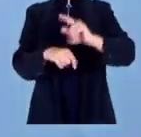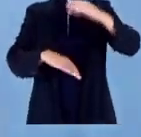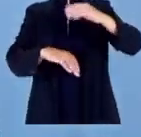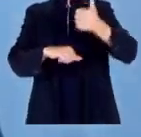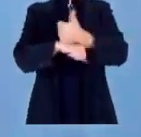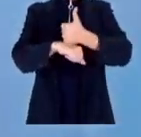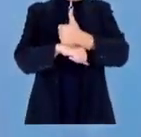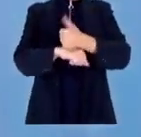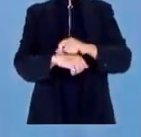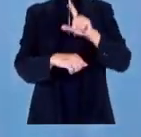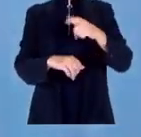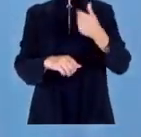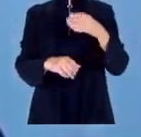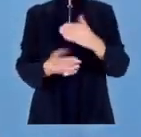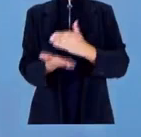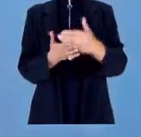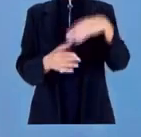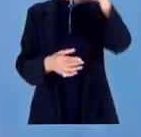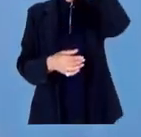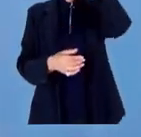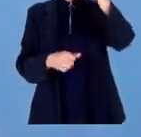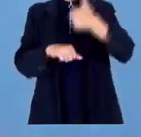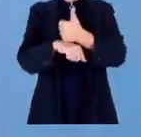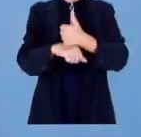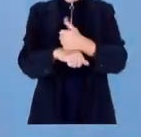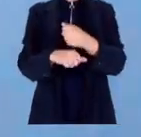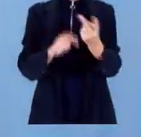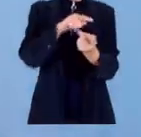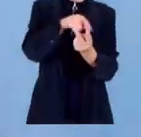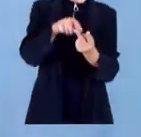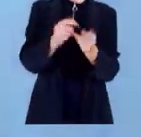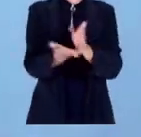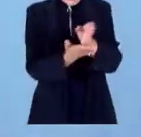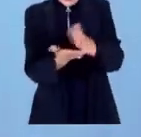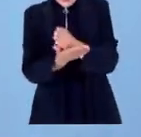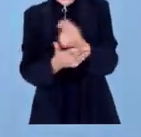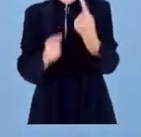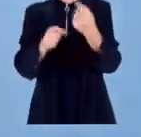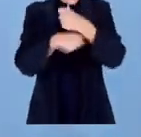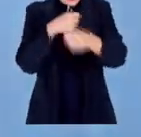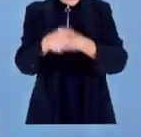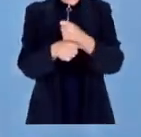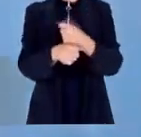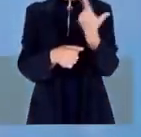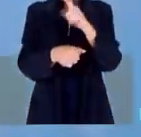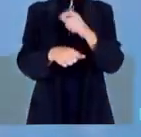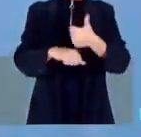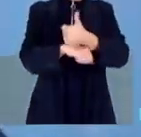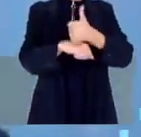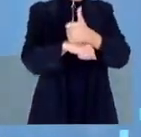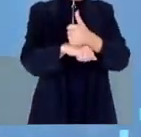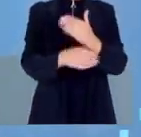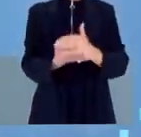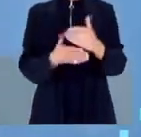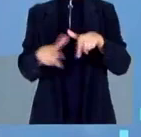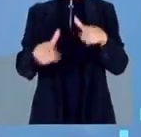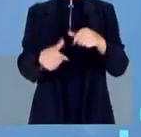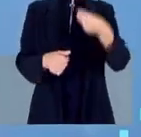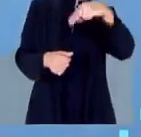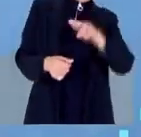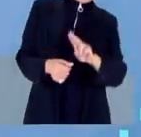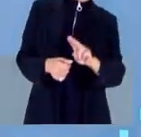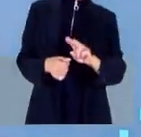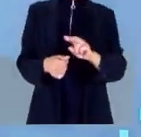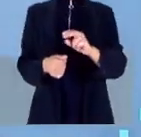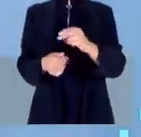escola onde ele vai ter o curso técnico ele vai ter dois caminhos depois ou em um ano ele faz um curso profissionalizante começa a trabalhar ou